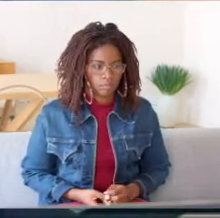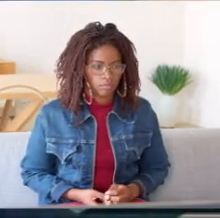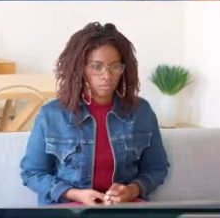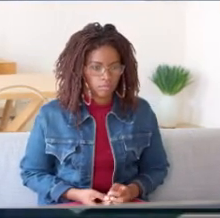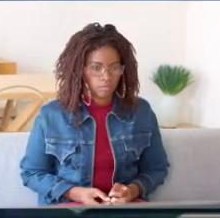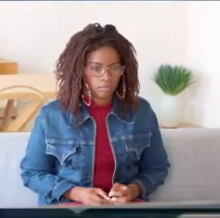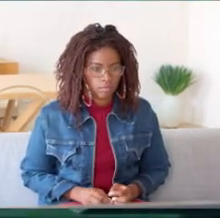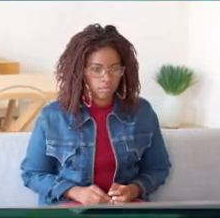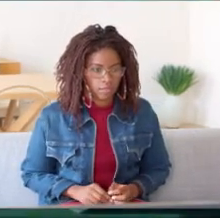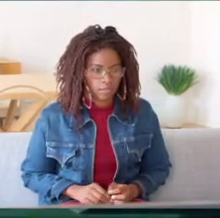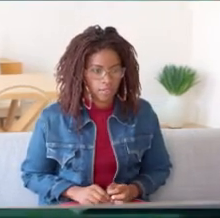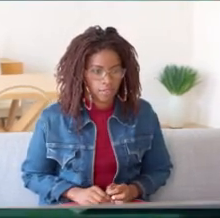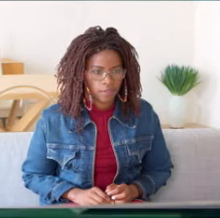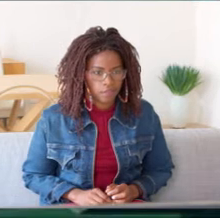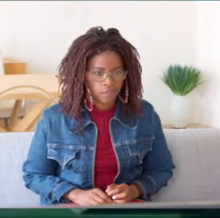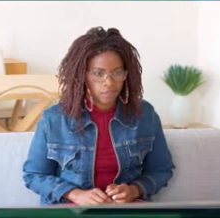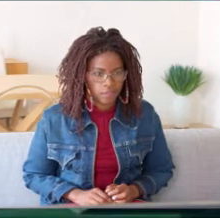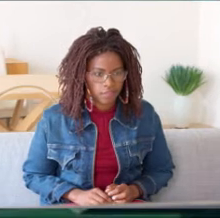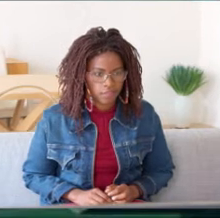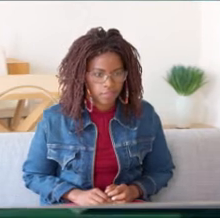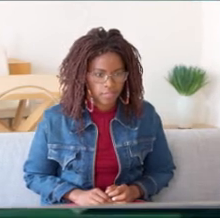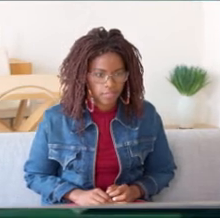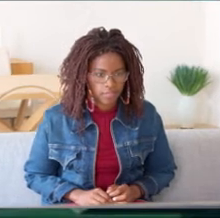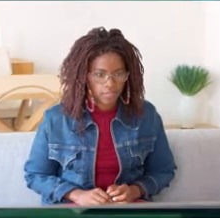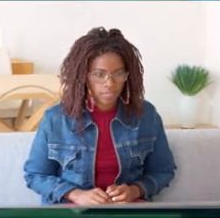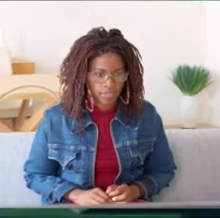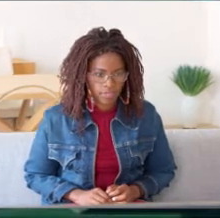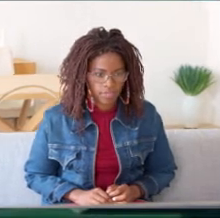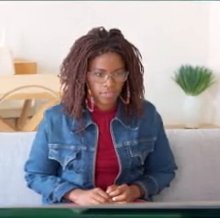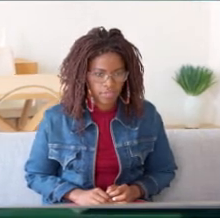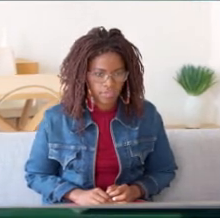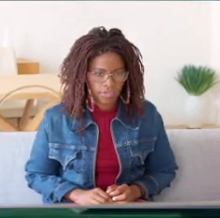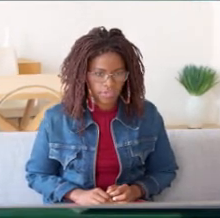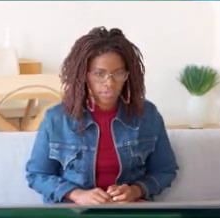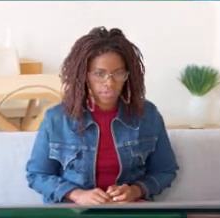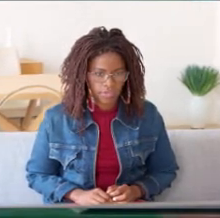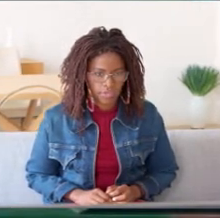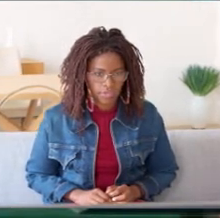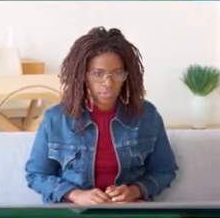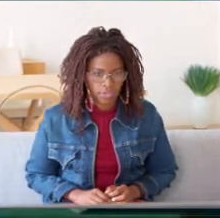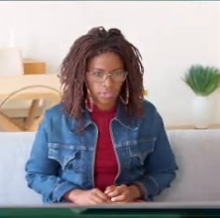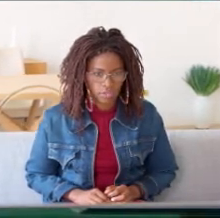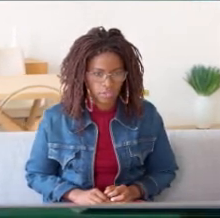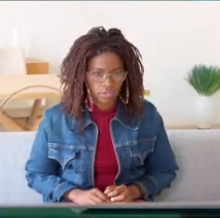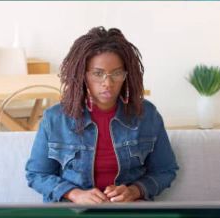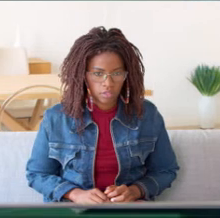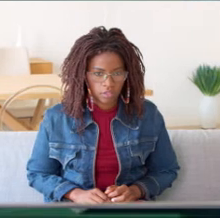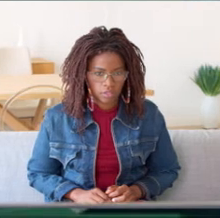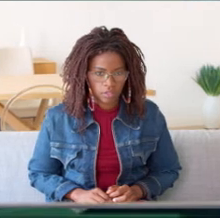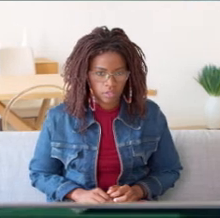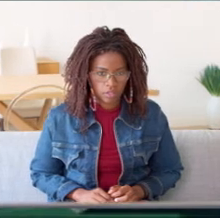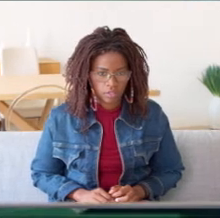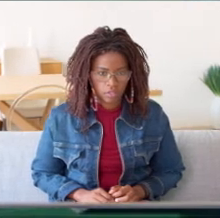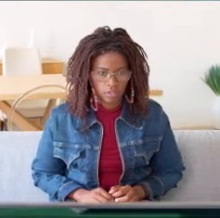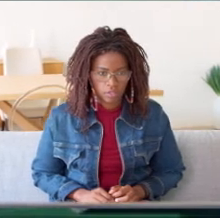aqueles outro de convite o Palmeiras não conseguiu vencer o Flamengo mas na prorrogação na final da Libertadores que é mais importante ganha aquele jogos todos no Brasil